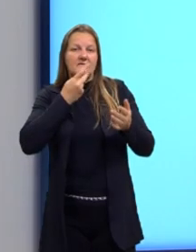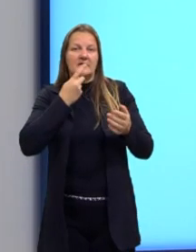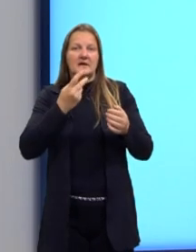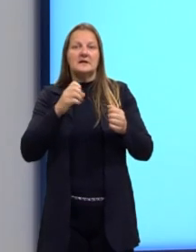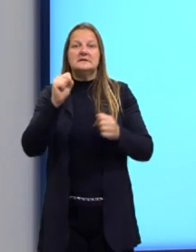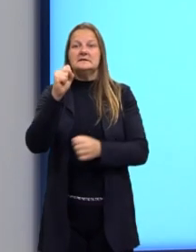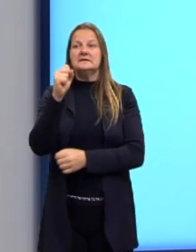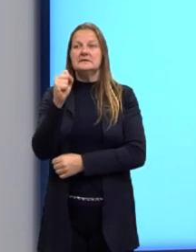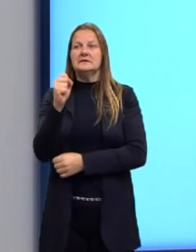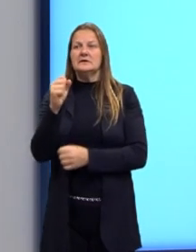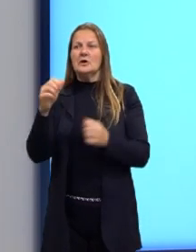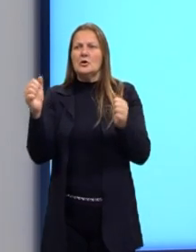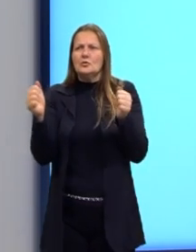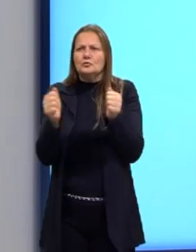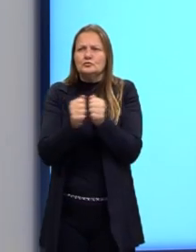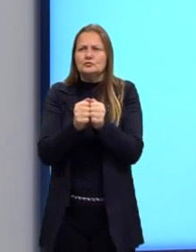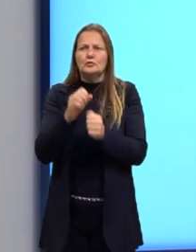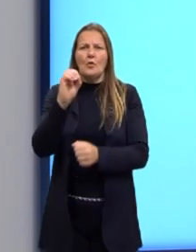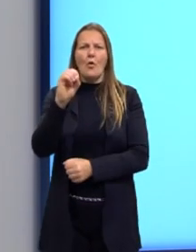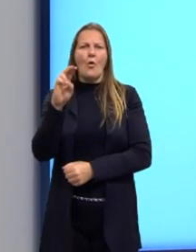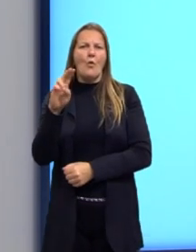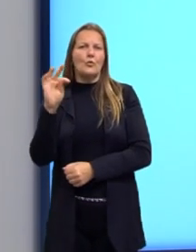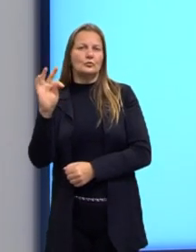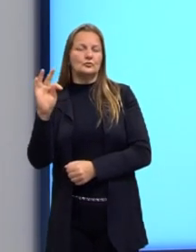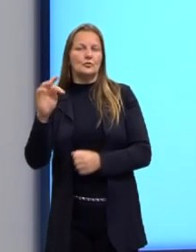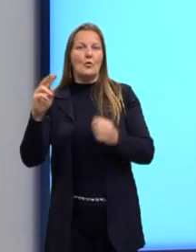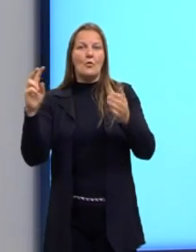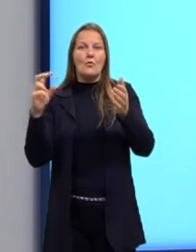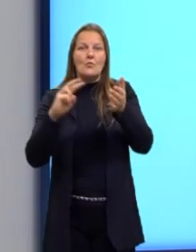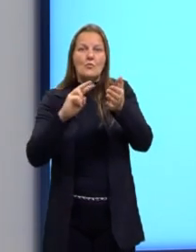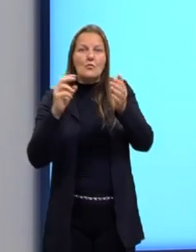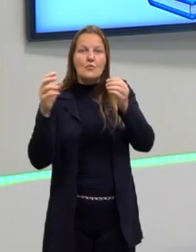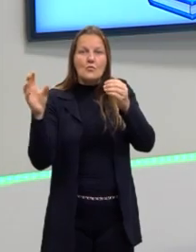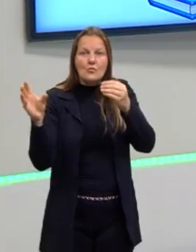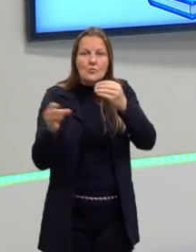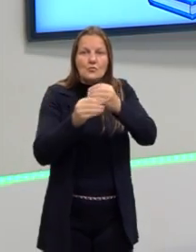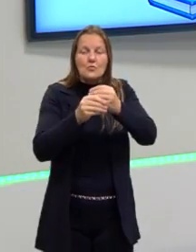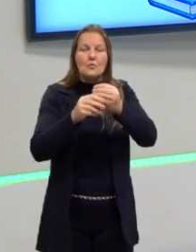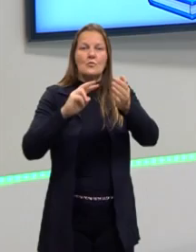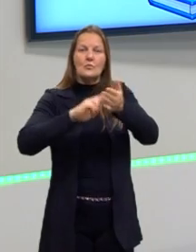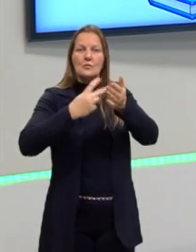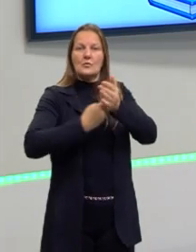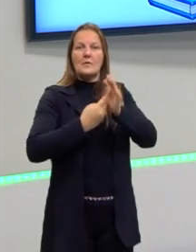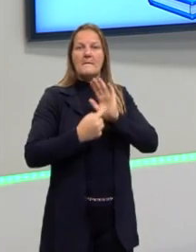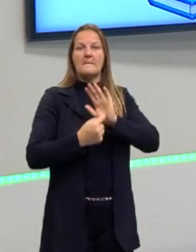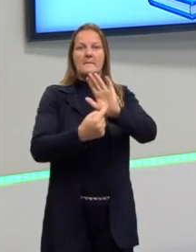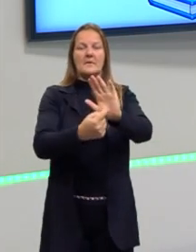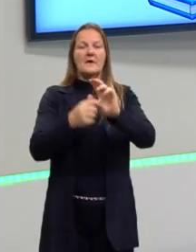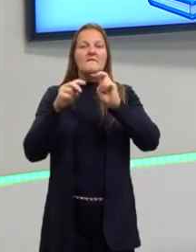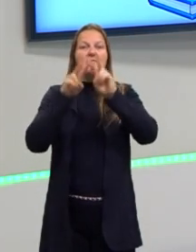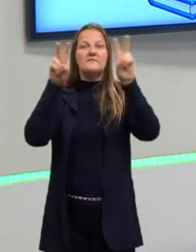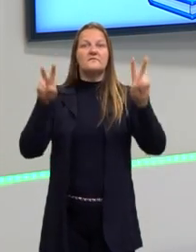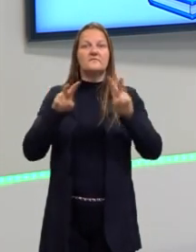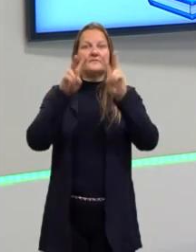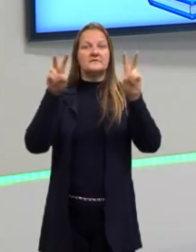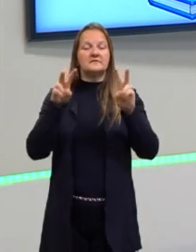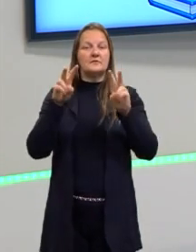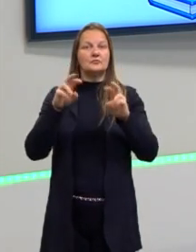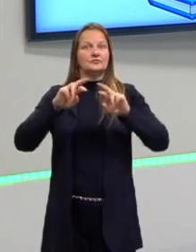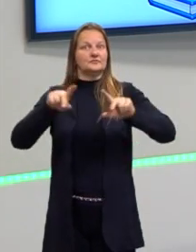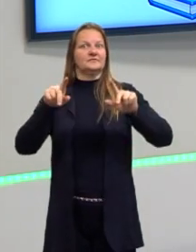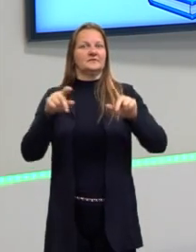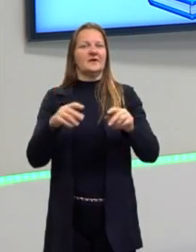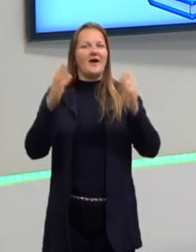alto junto ele vai mudar todo o sentido dele ele vai mostrar uma outra visão do speak para nós